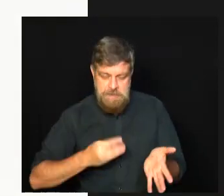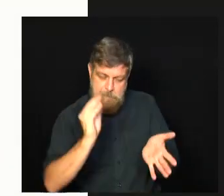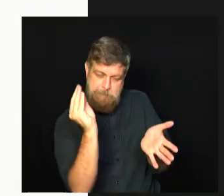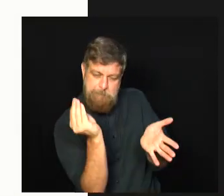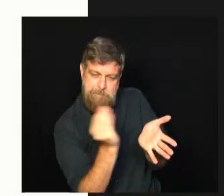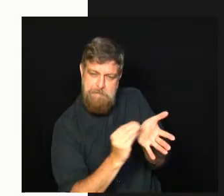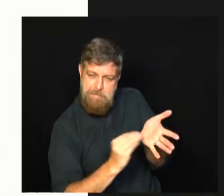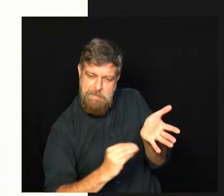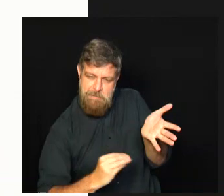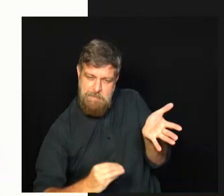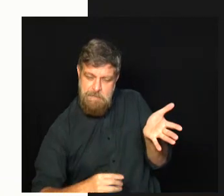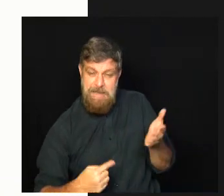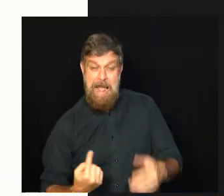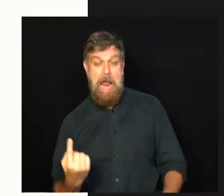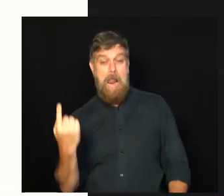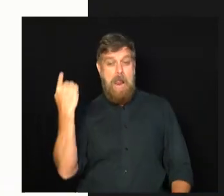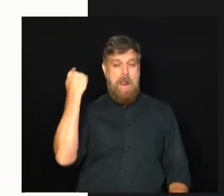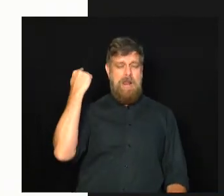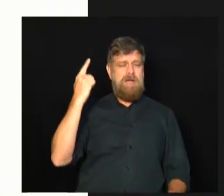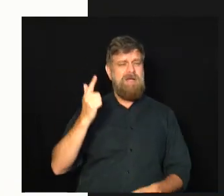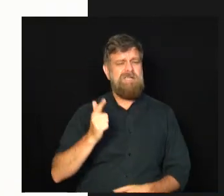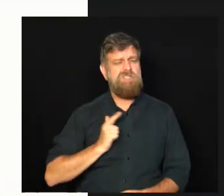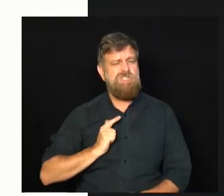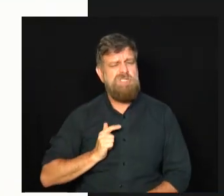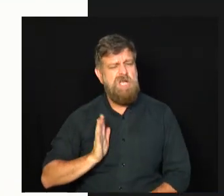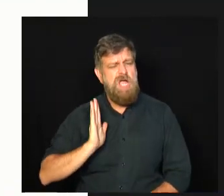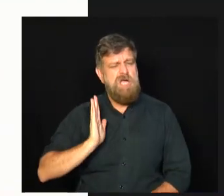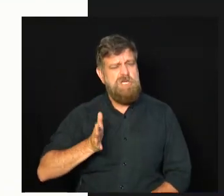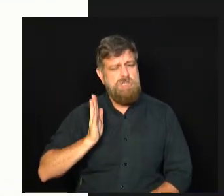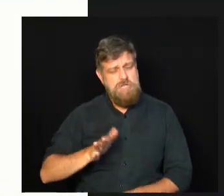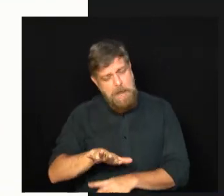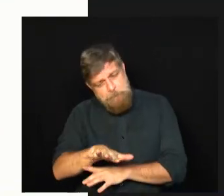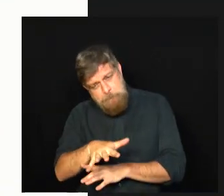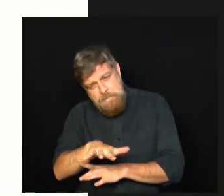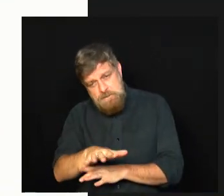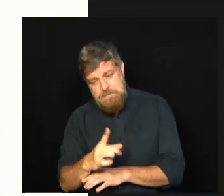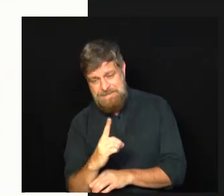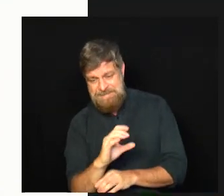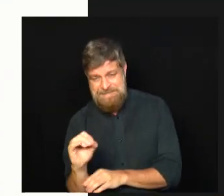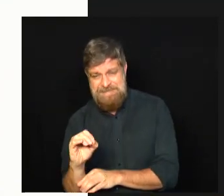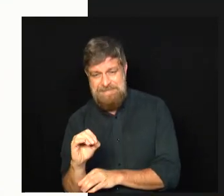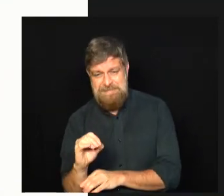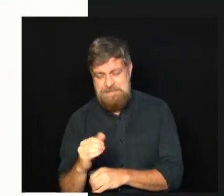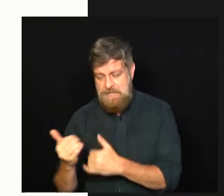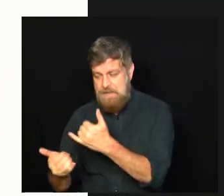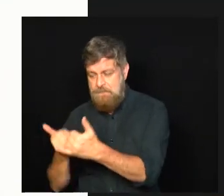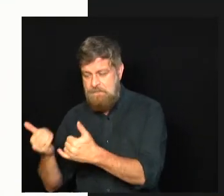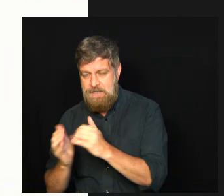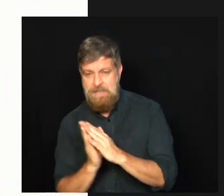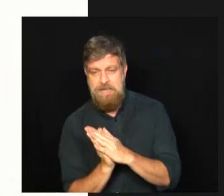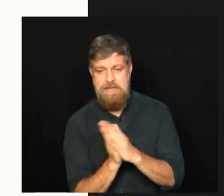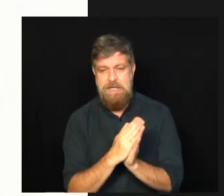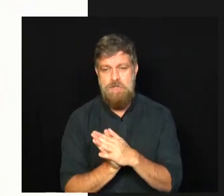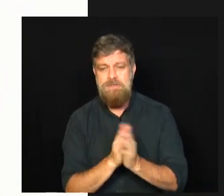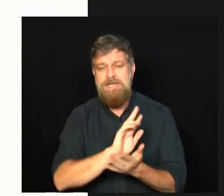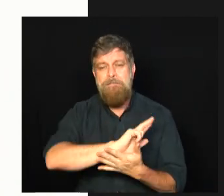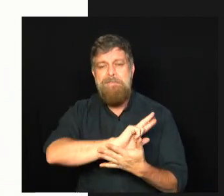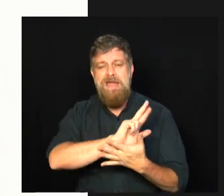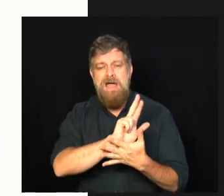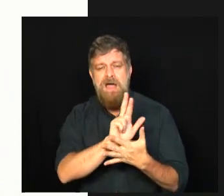ter ideia, naquela época nós documentamos cerca de 100 entre brinquedos e brincadeiras